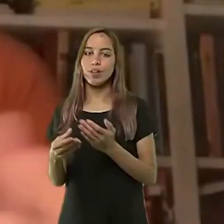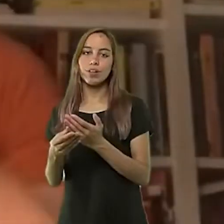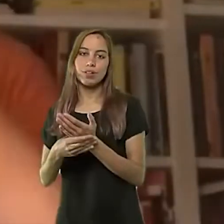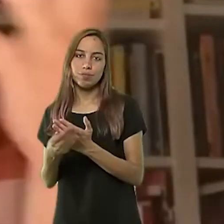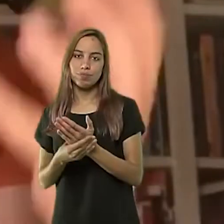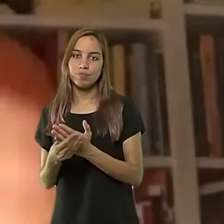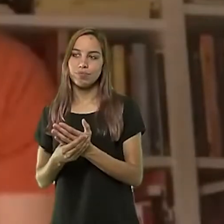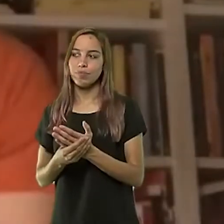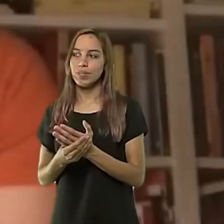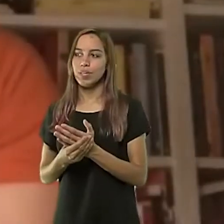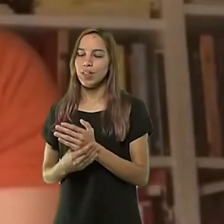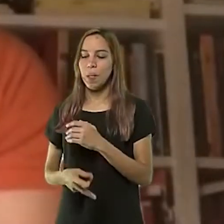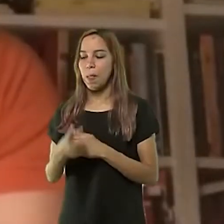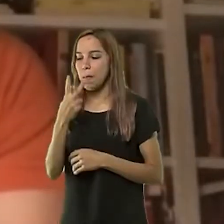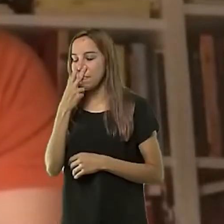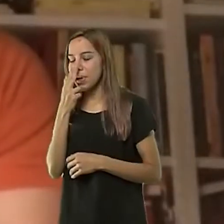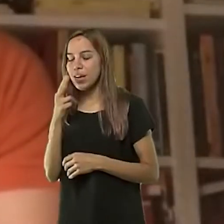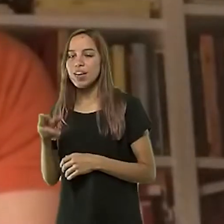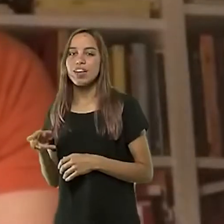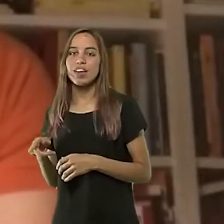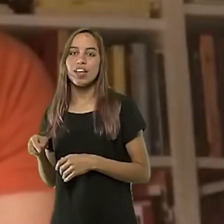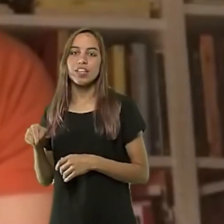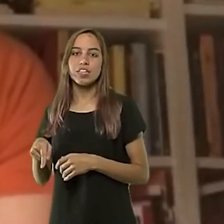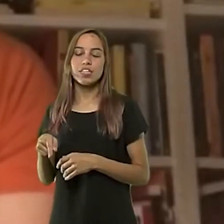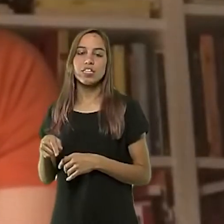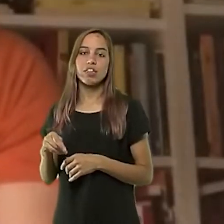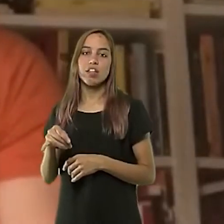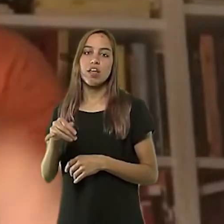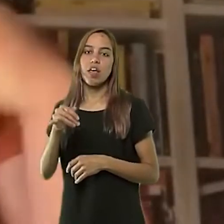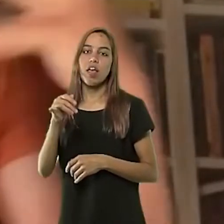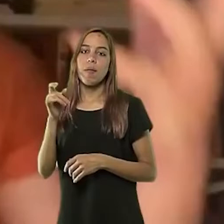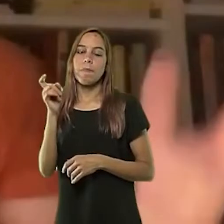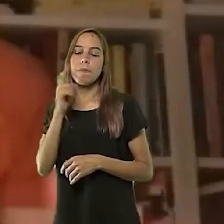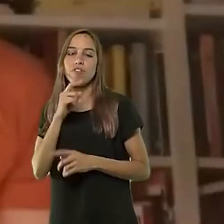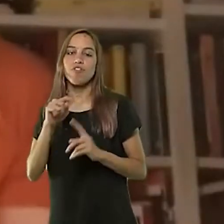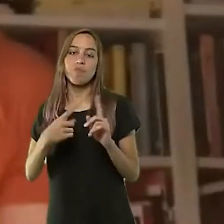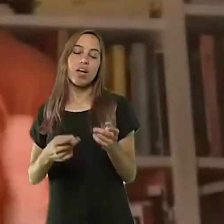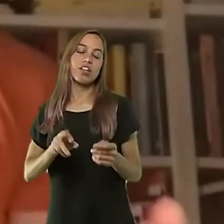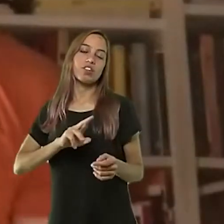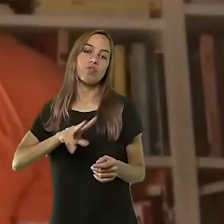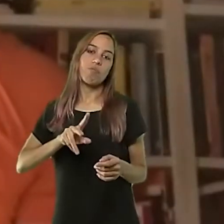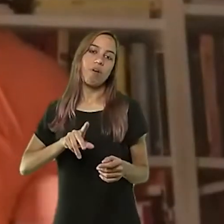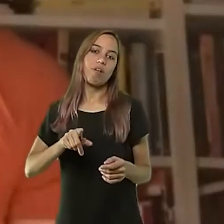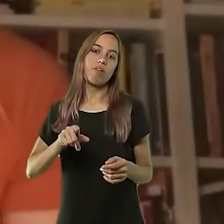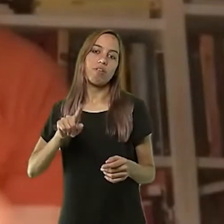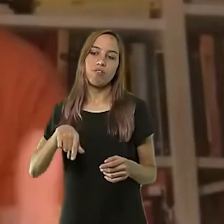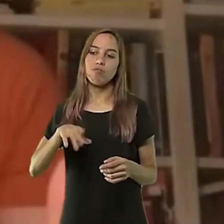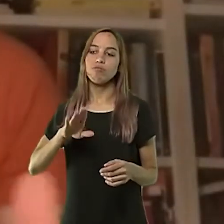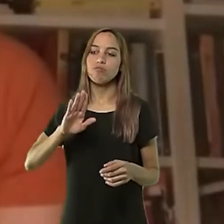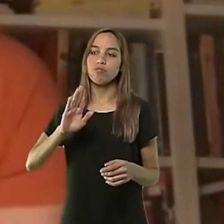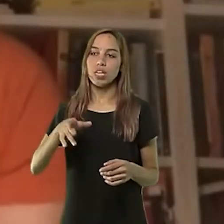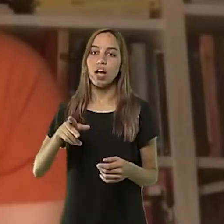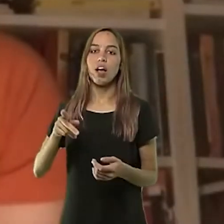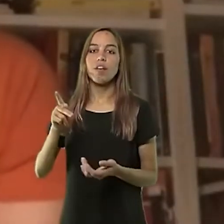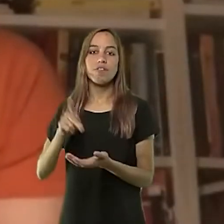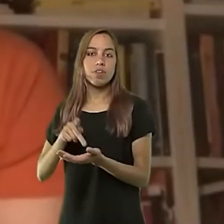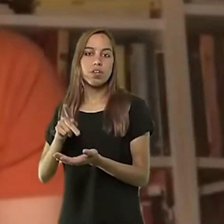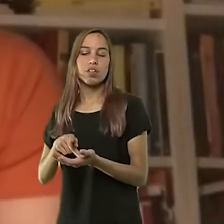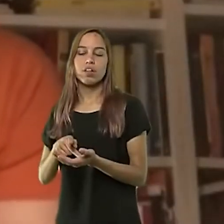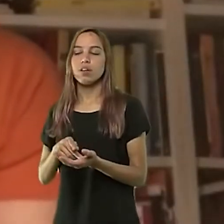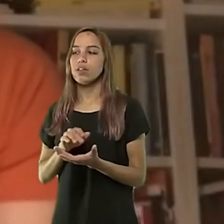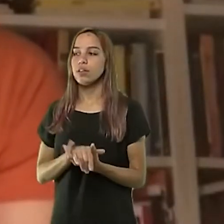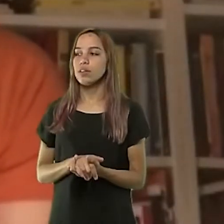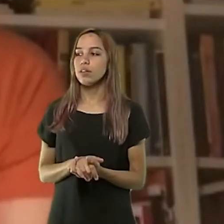completamente ficção ou fantasia, e não são de todo. Depois, além disso, tenho os livros ilustrados. Eu tenho muitos livros